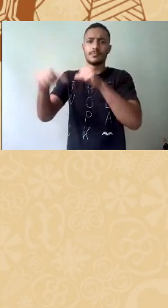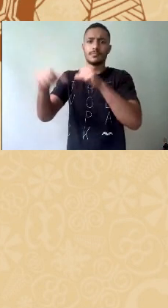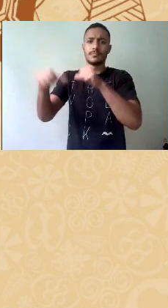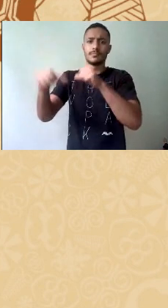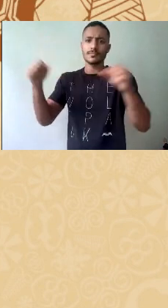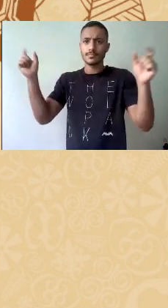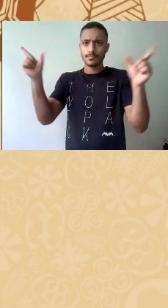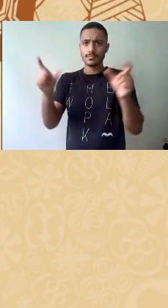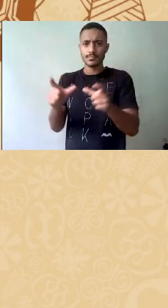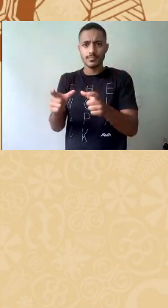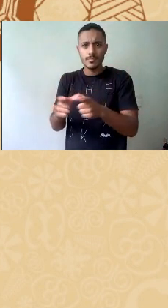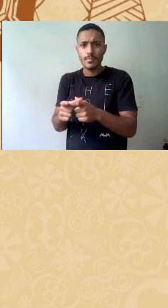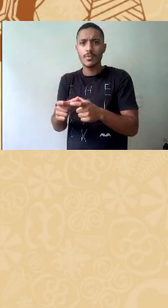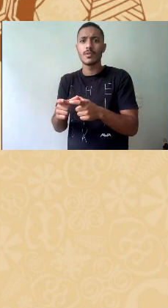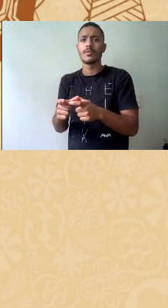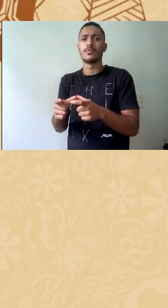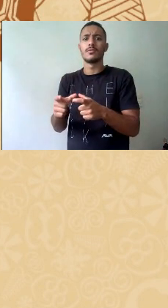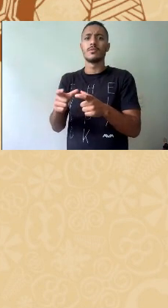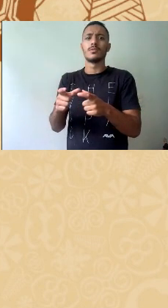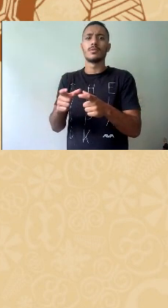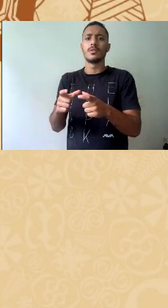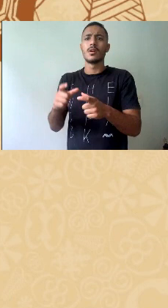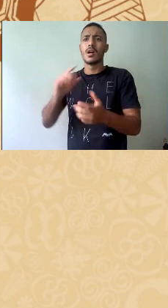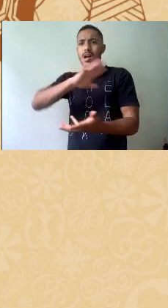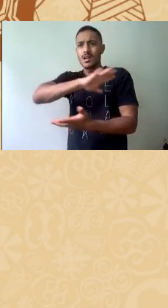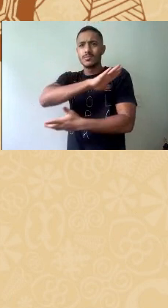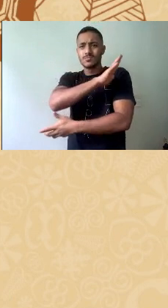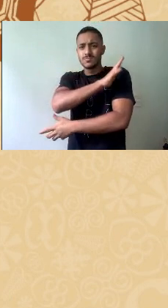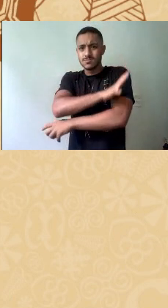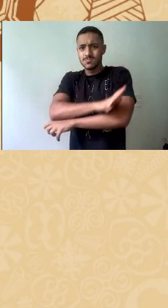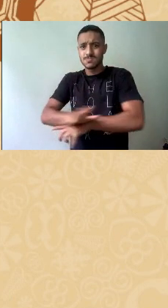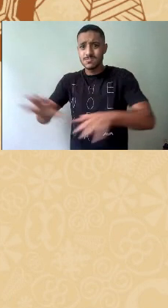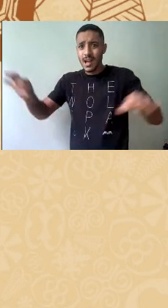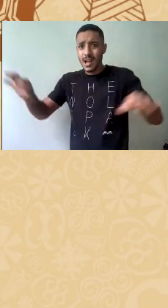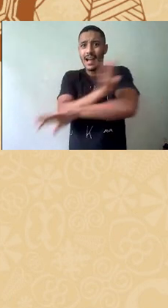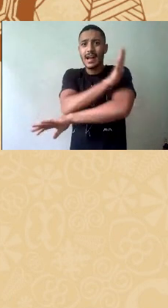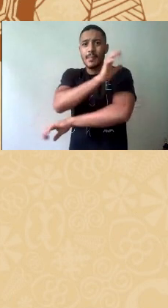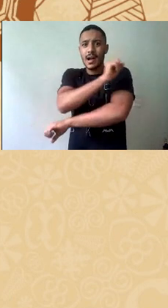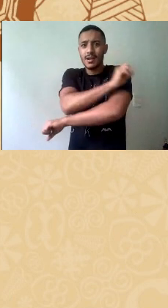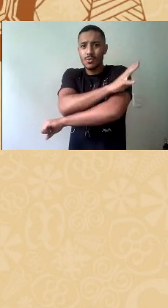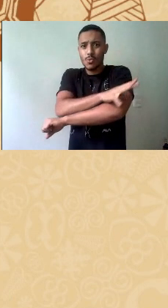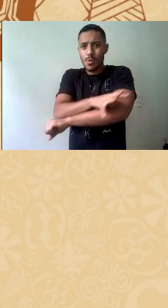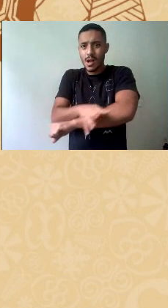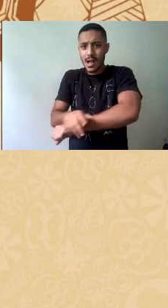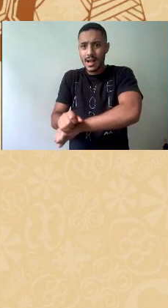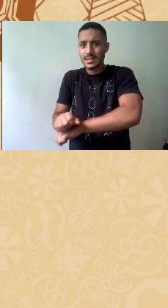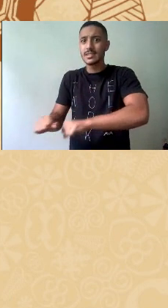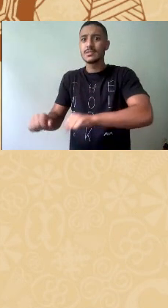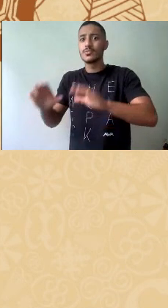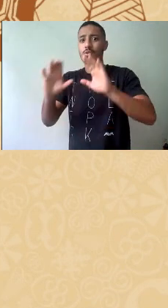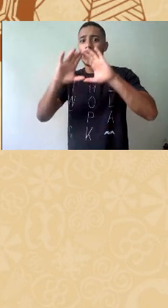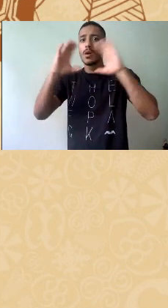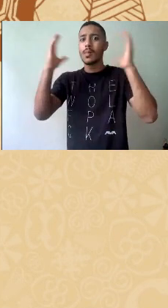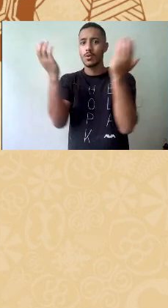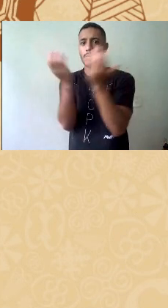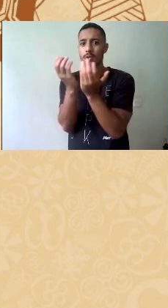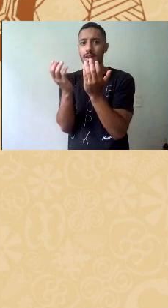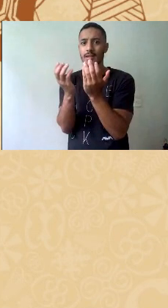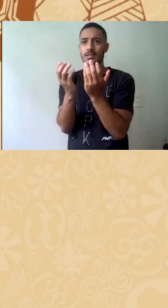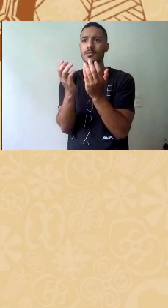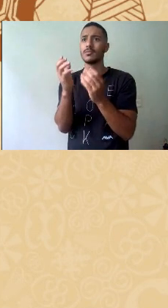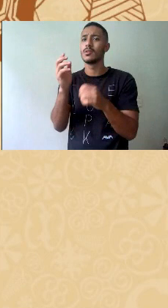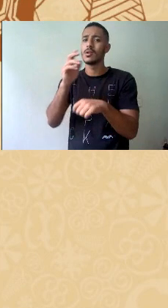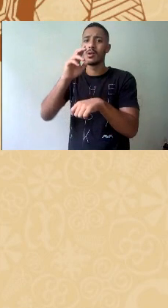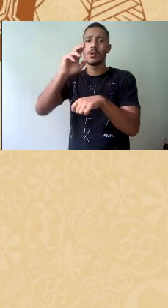racistas que estão acontecendo em nossa comunidade, em todo o país. Nenhuma prática antirracista